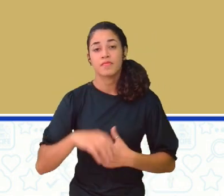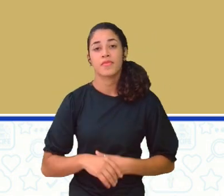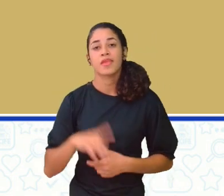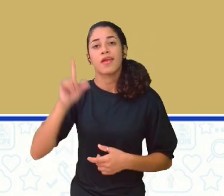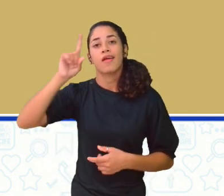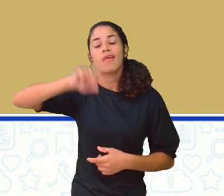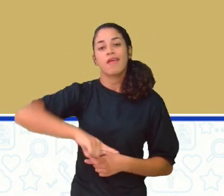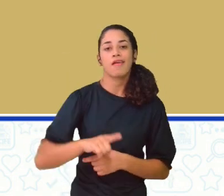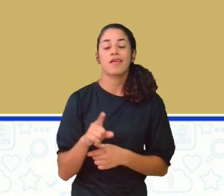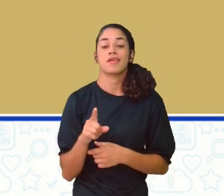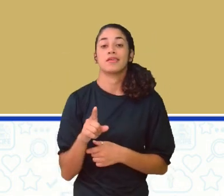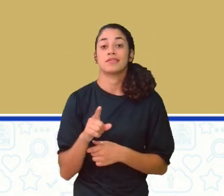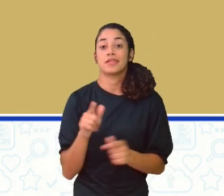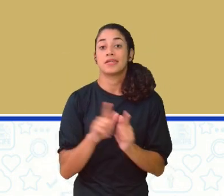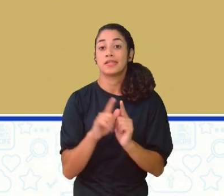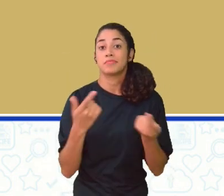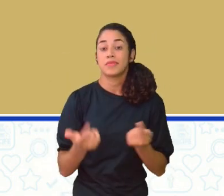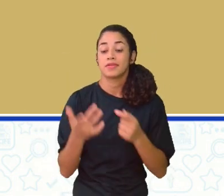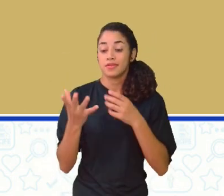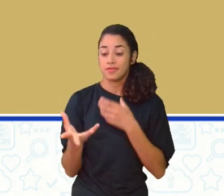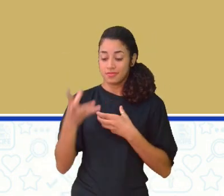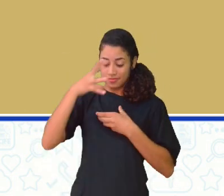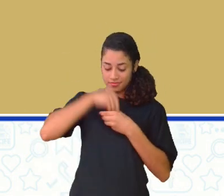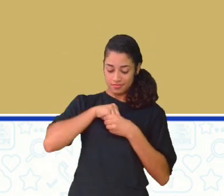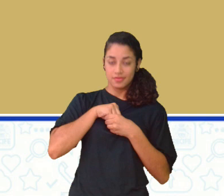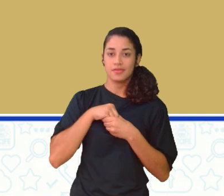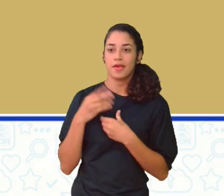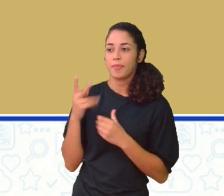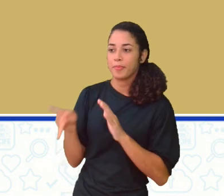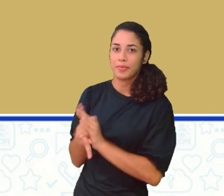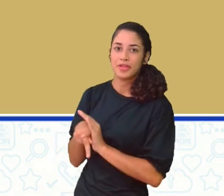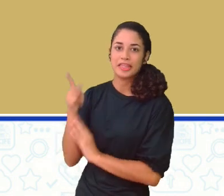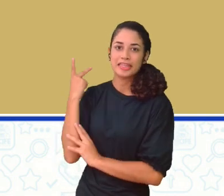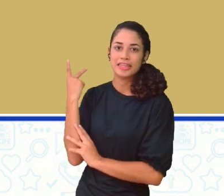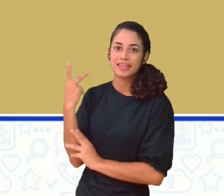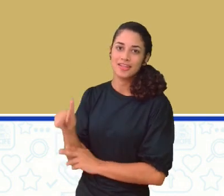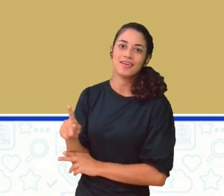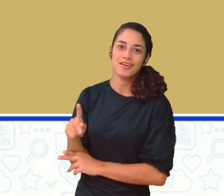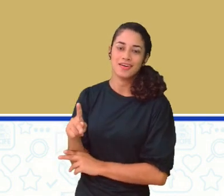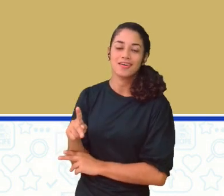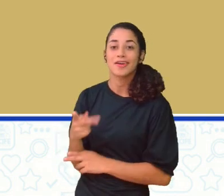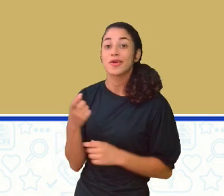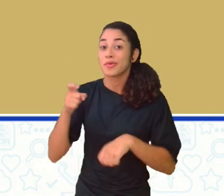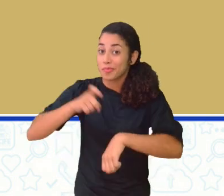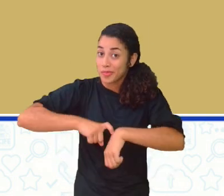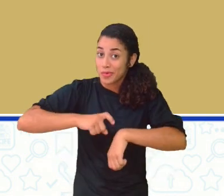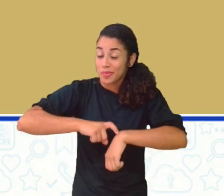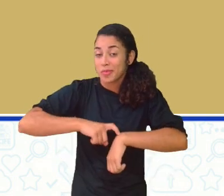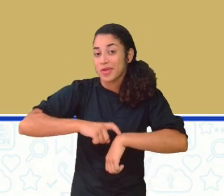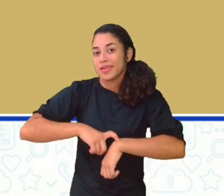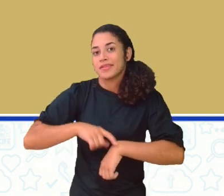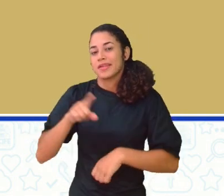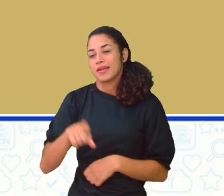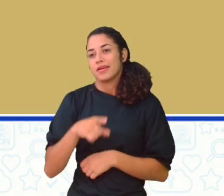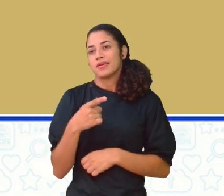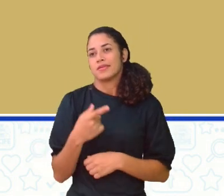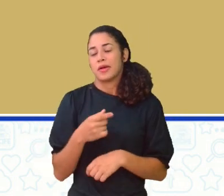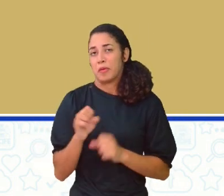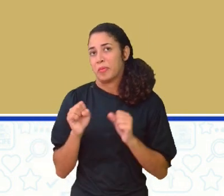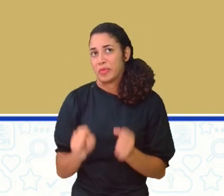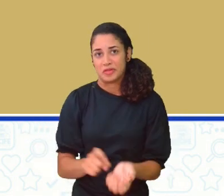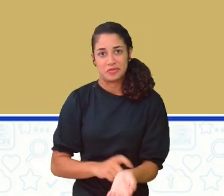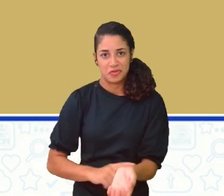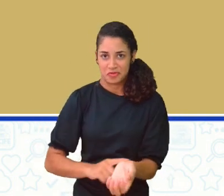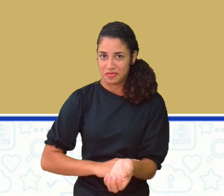da gramática internalizada dessa moça, não é? Então, ela na hora, ela estava, de repente, o